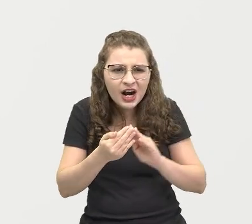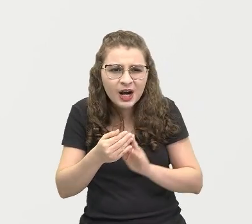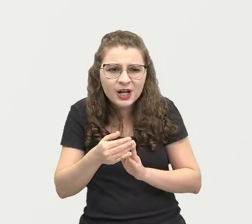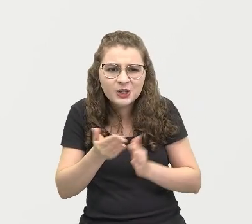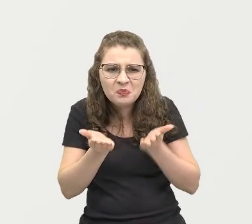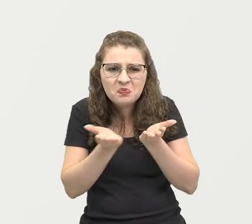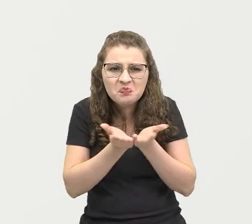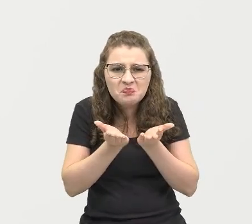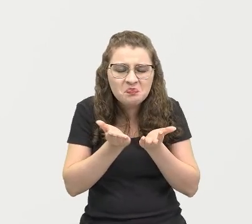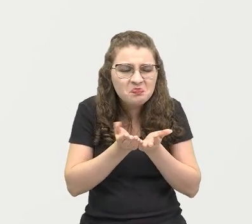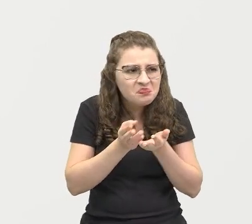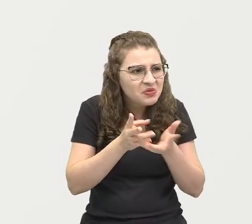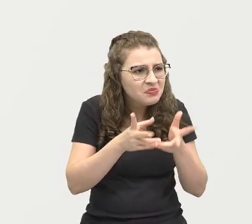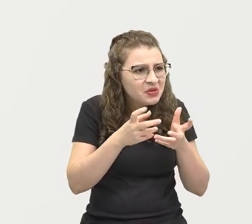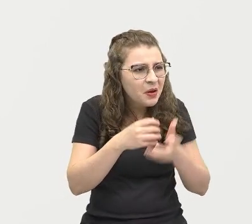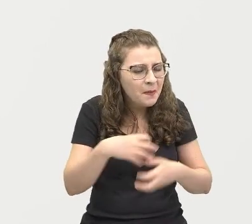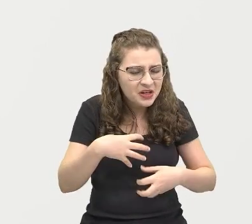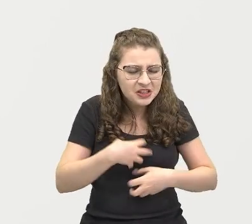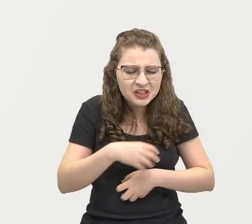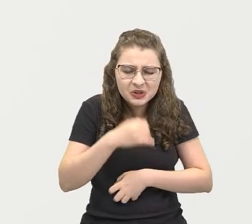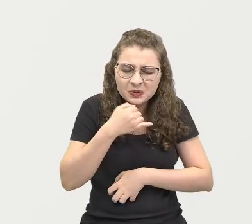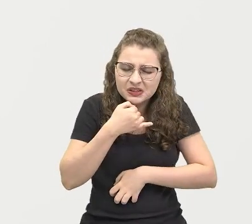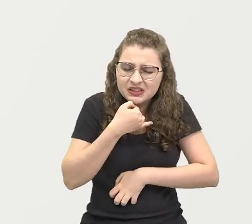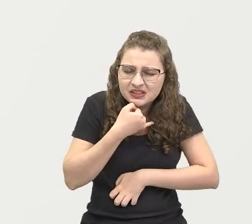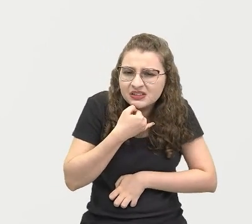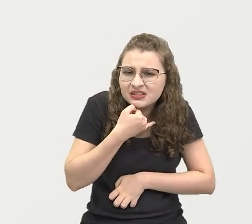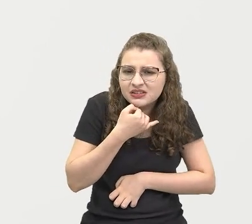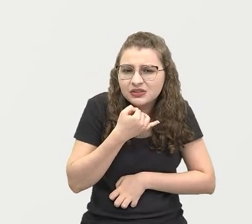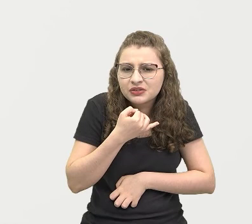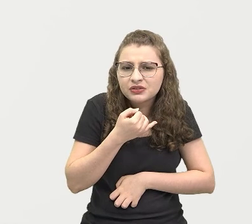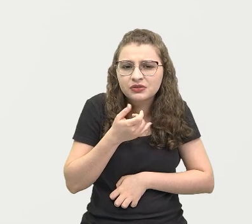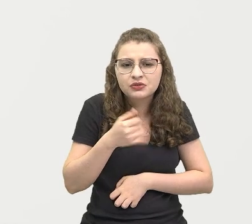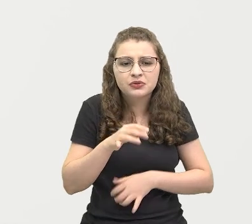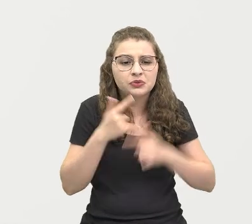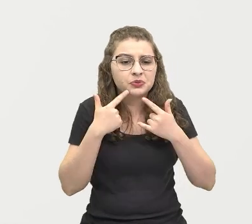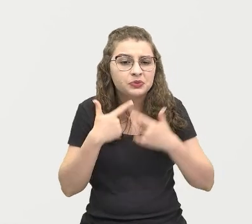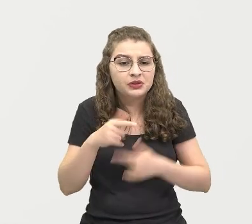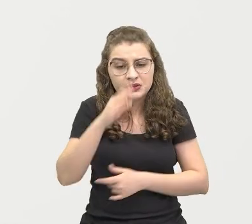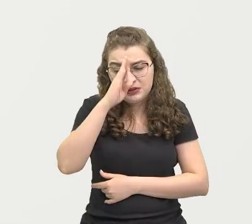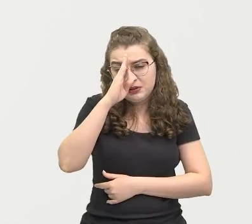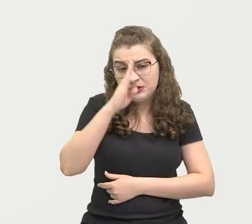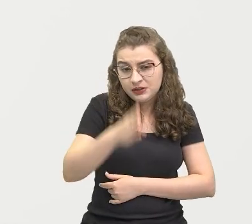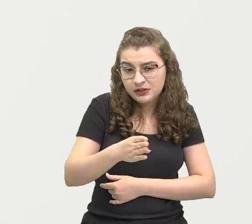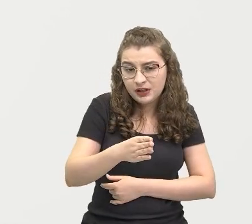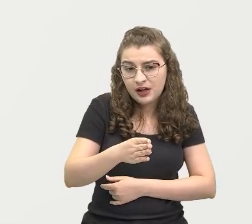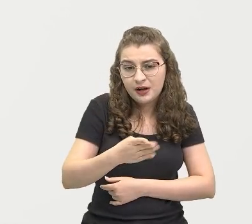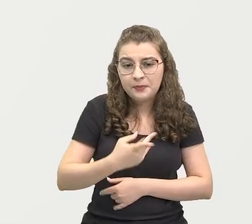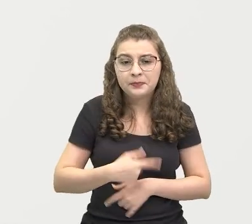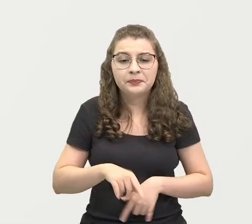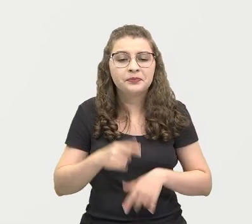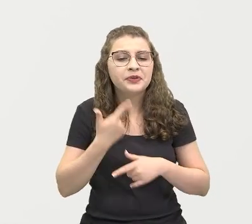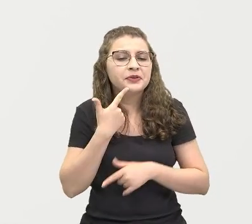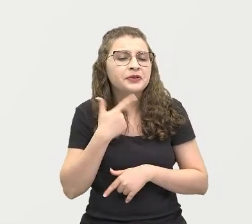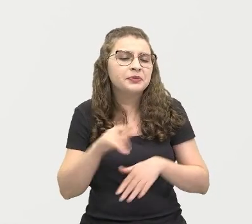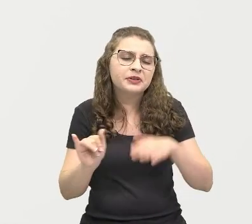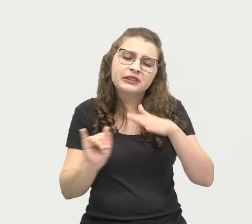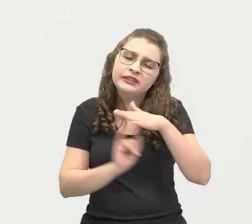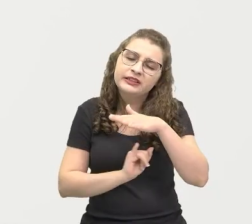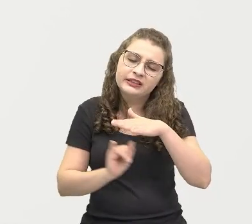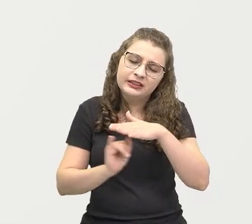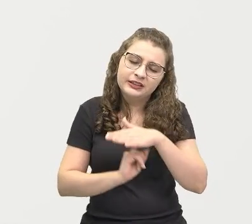triste, abatido da gente pobre, sempre com uma linguagem direta, uma linguagem coloquial, uma